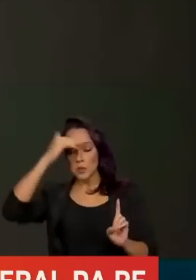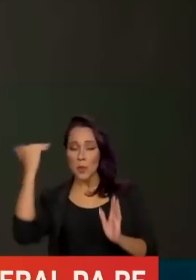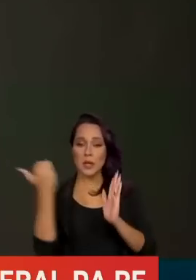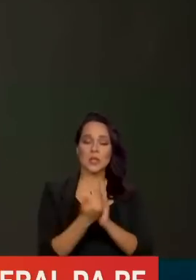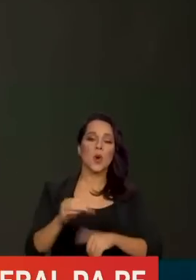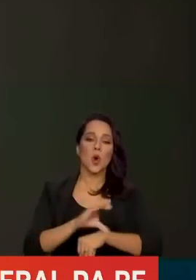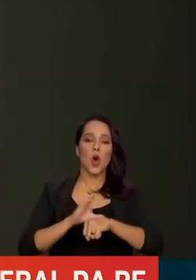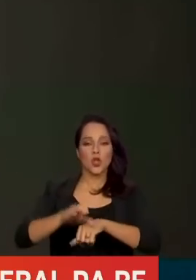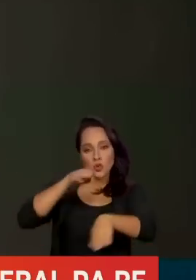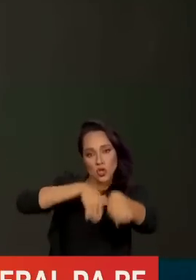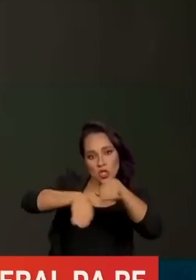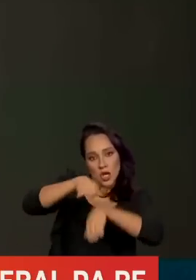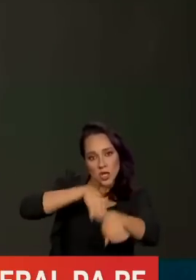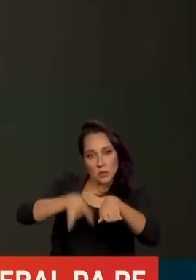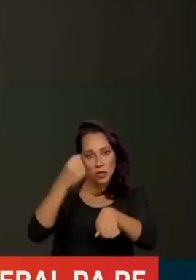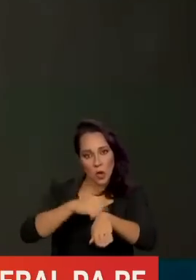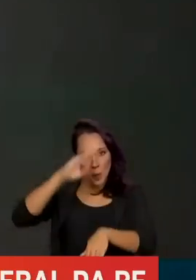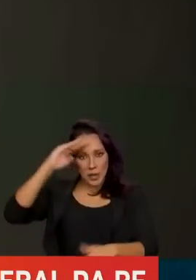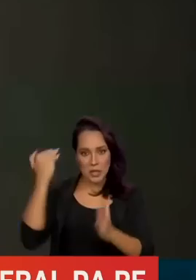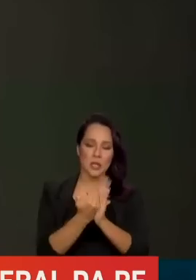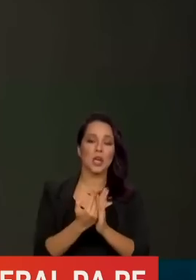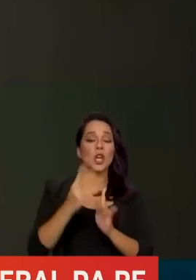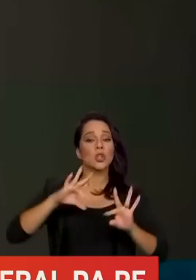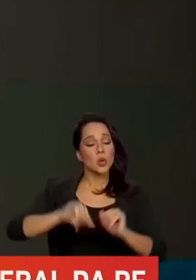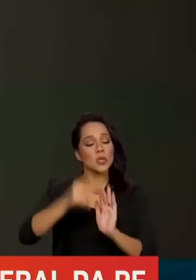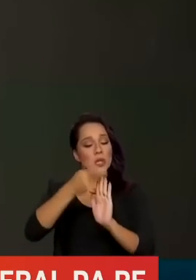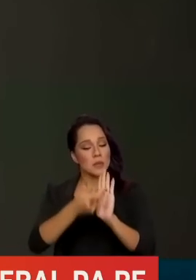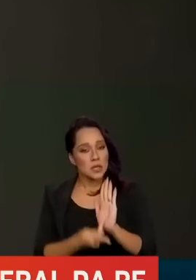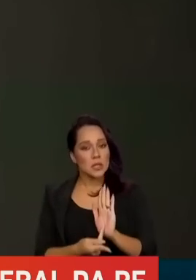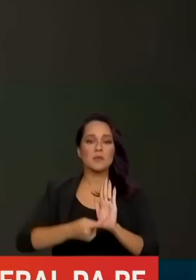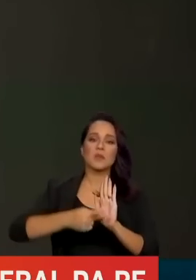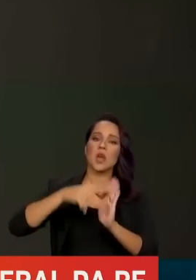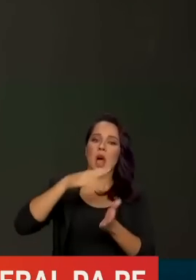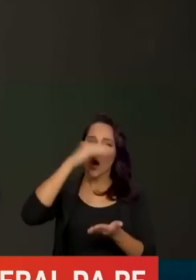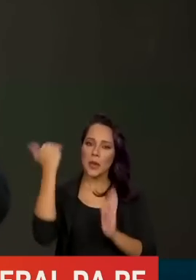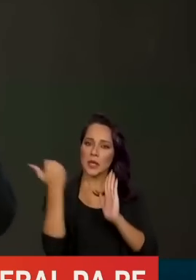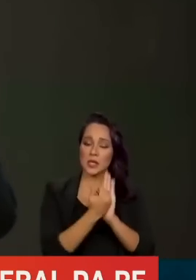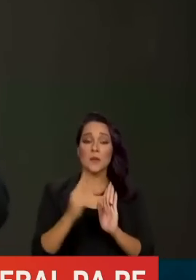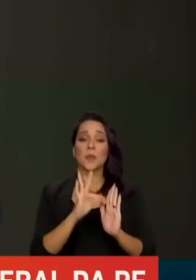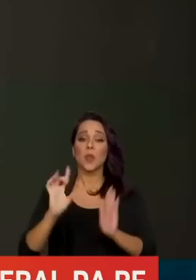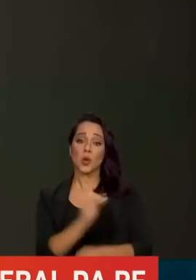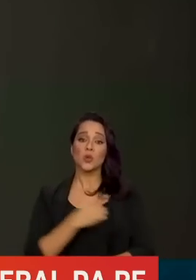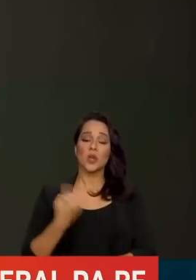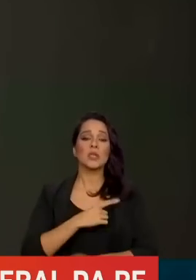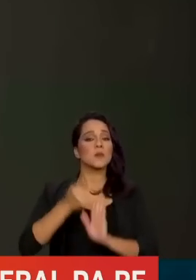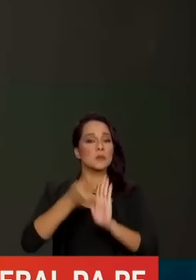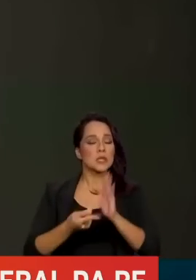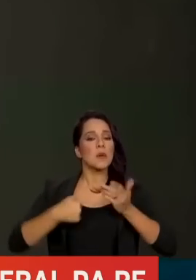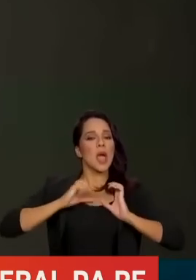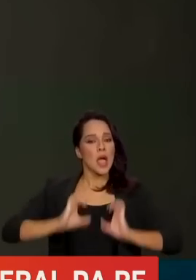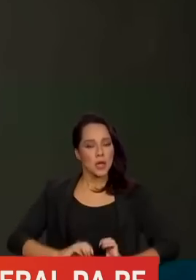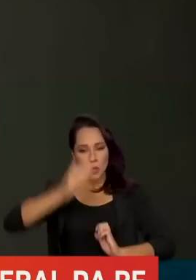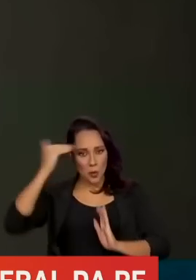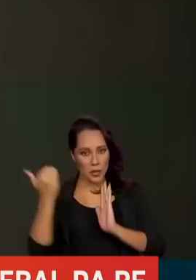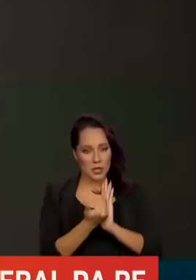trânsito Todos nós temos princípios processuais penais a cumprir Todos nós temos princípios éticos